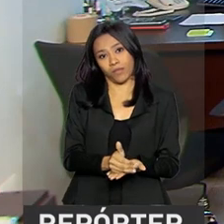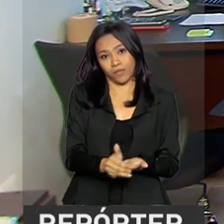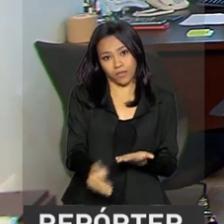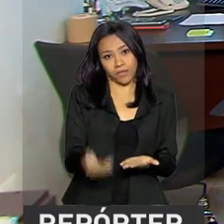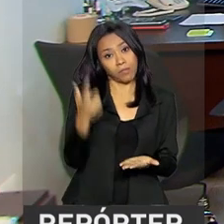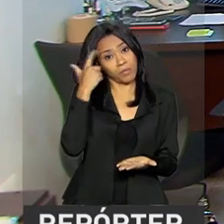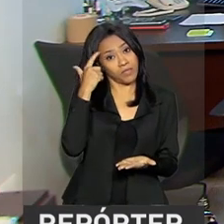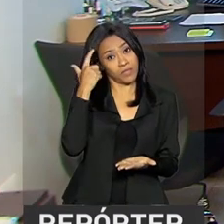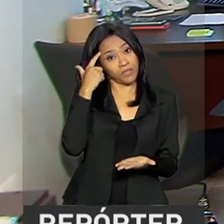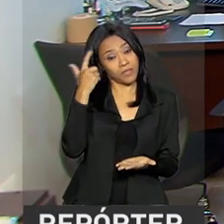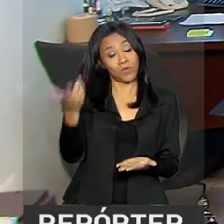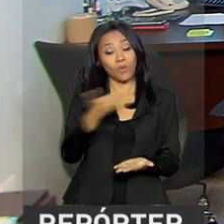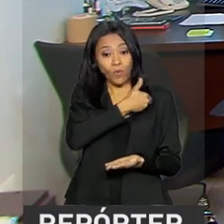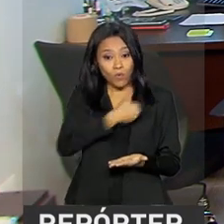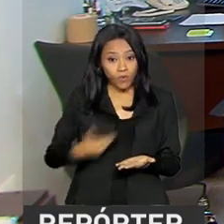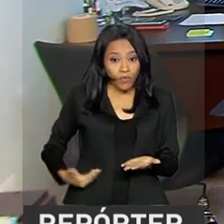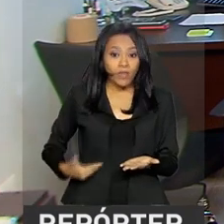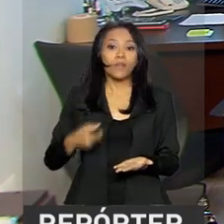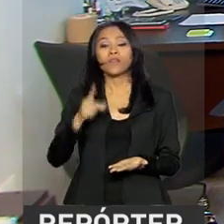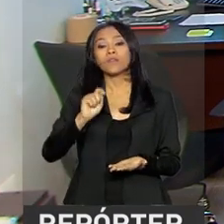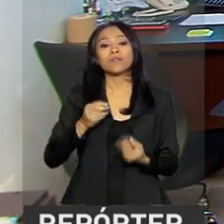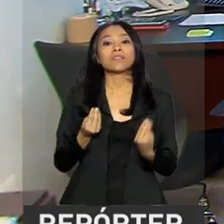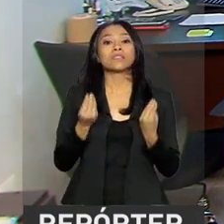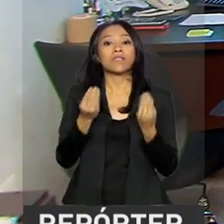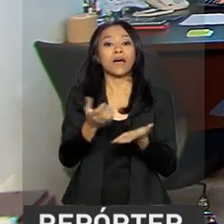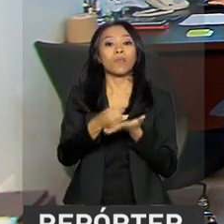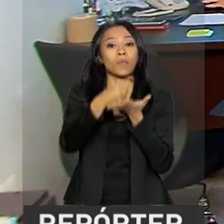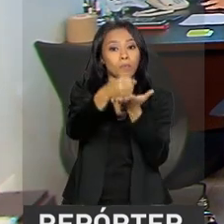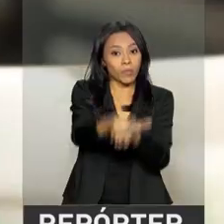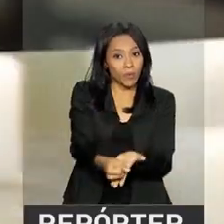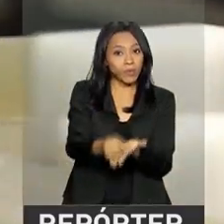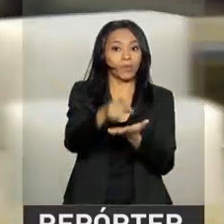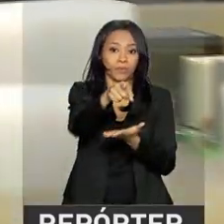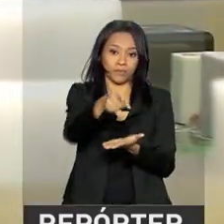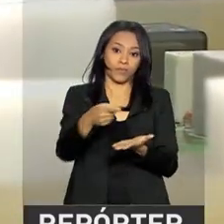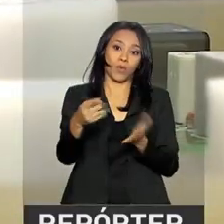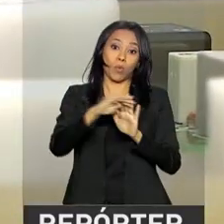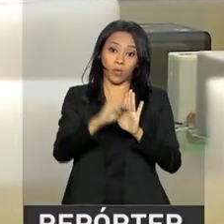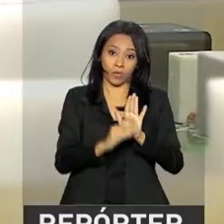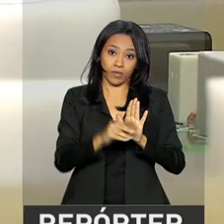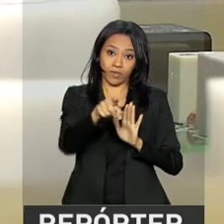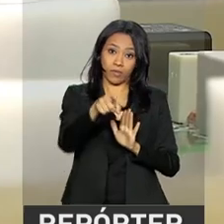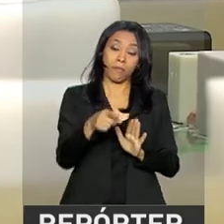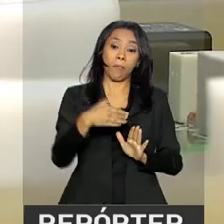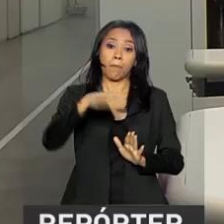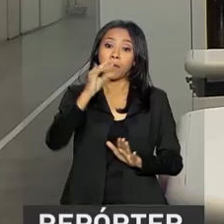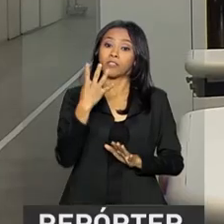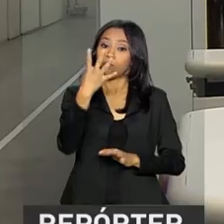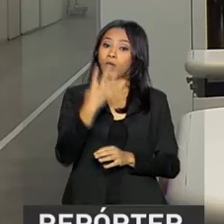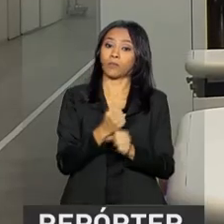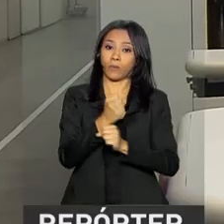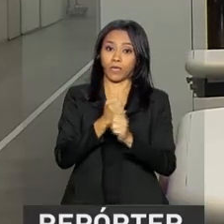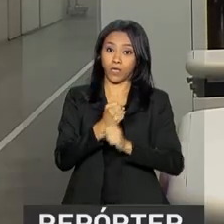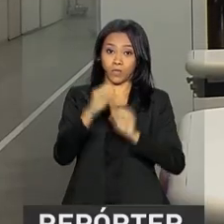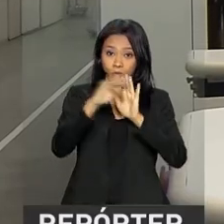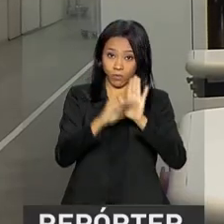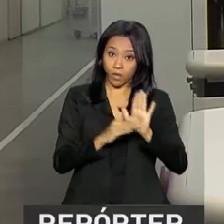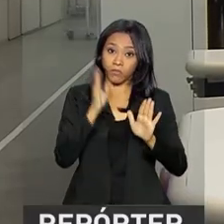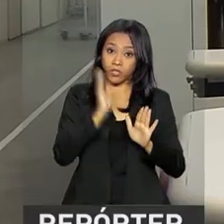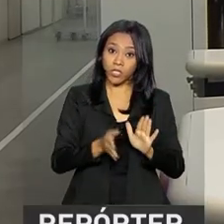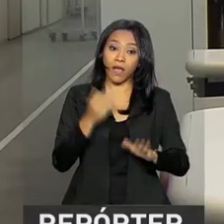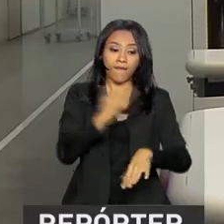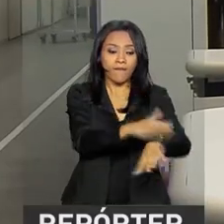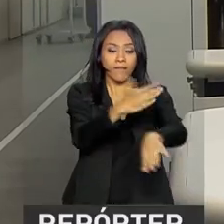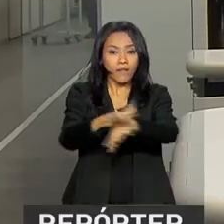pensando nisso o governo dá uma mãozinha como inovativo brasil em mais de quatro anos de atuação o programa já capacitou